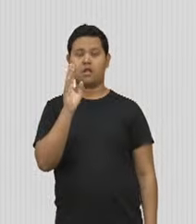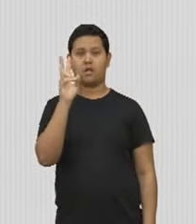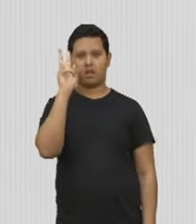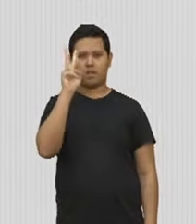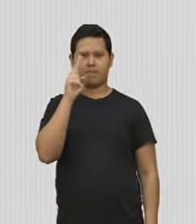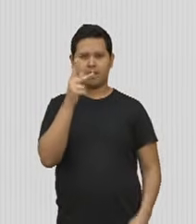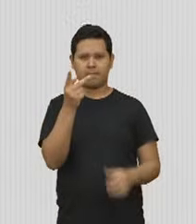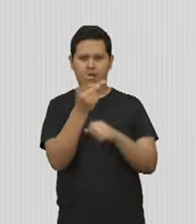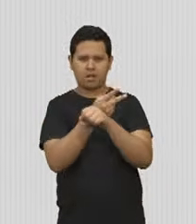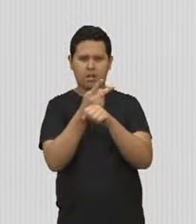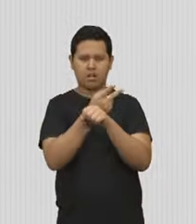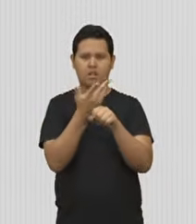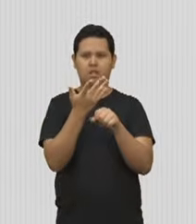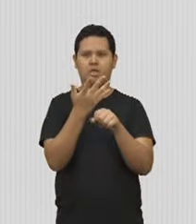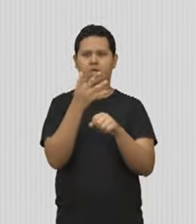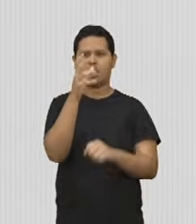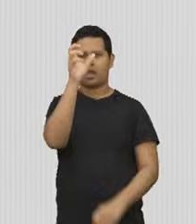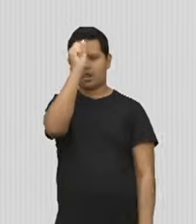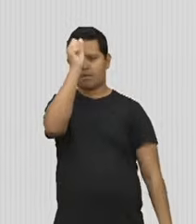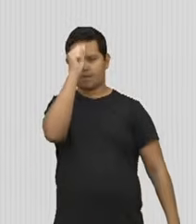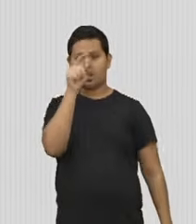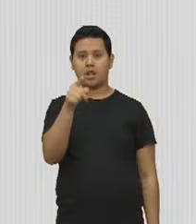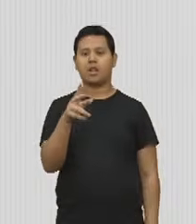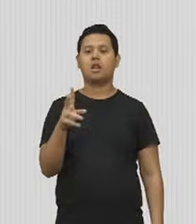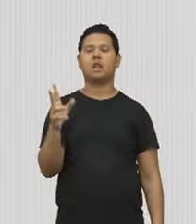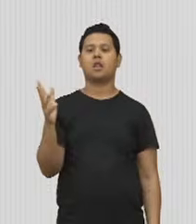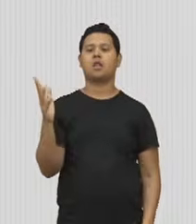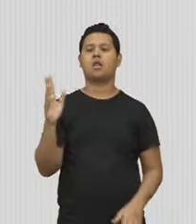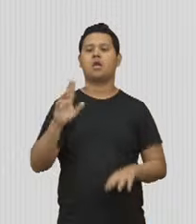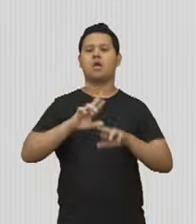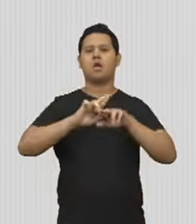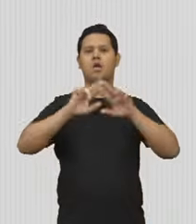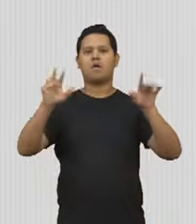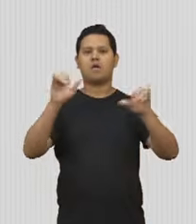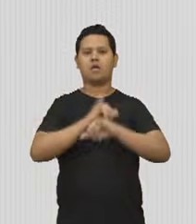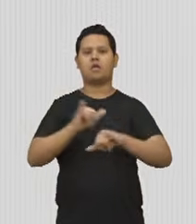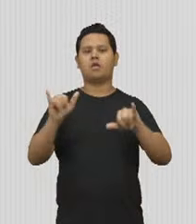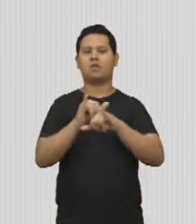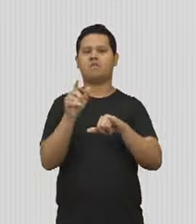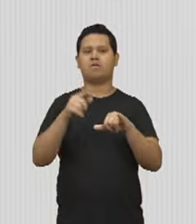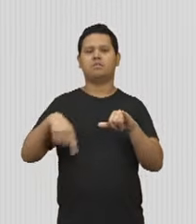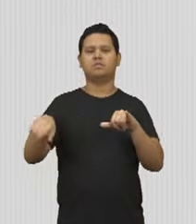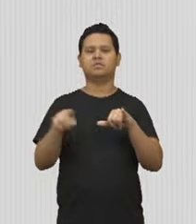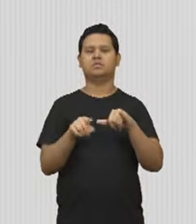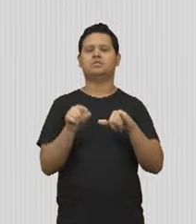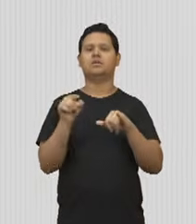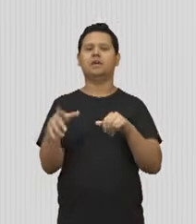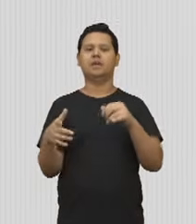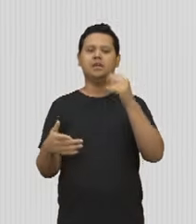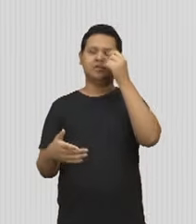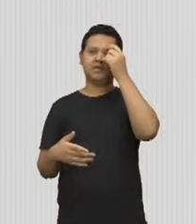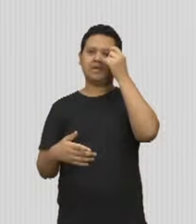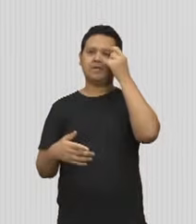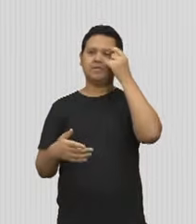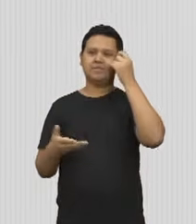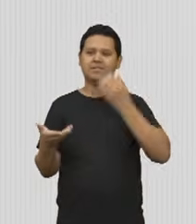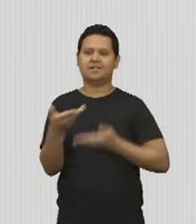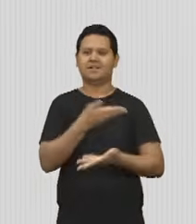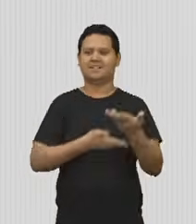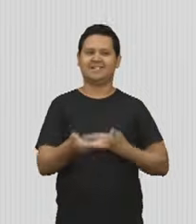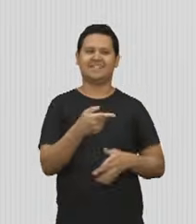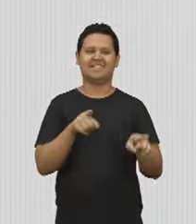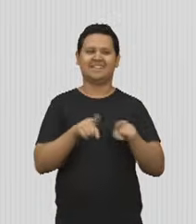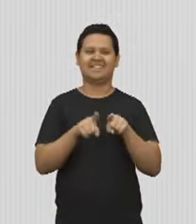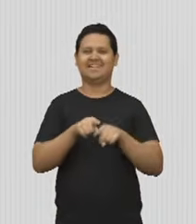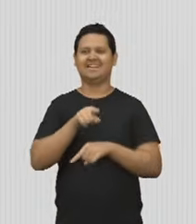para procurar entender, A gente viu que teve várias informações que foram passadas, em relação a isso, dizendo